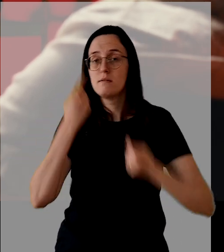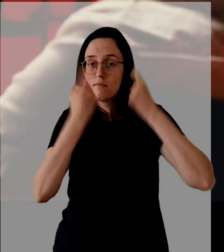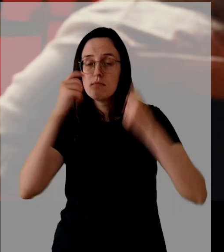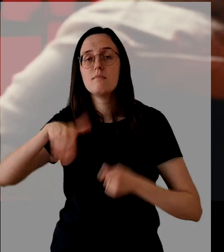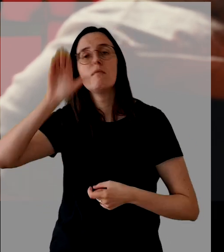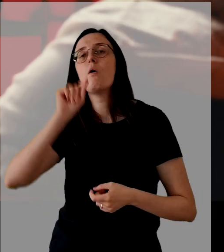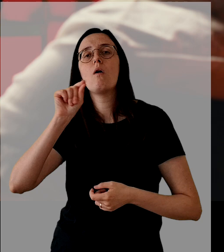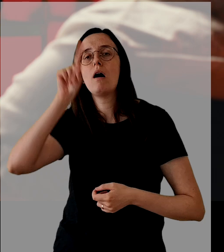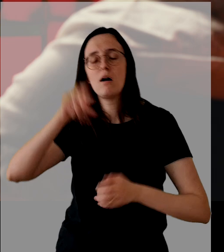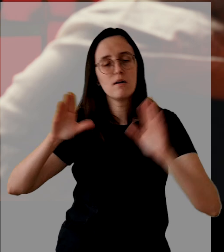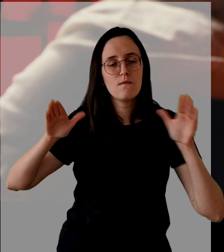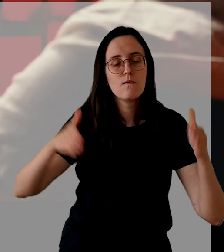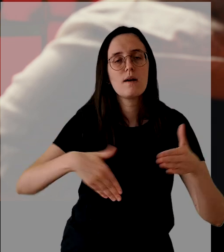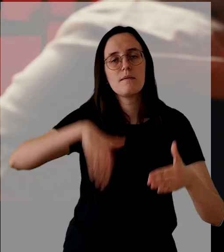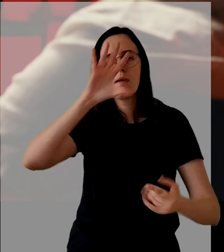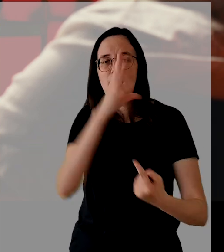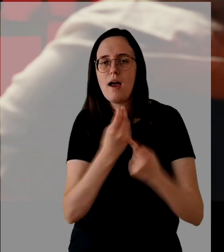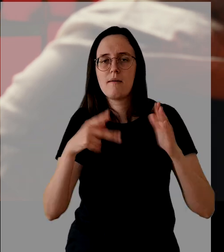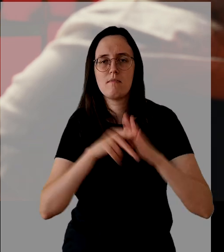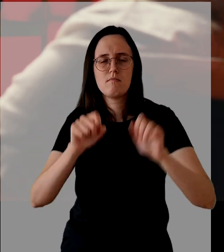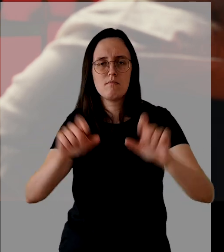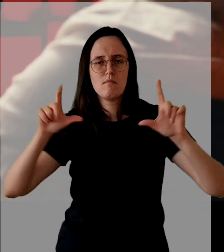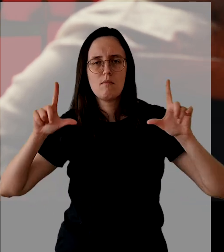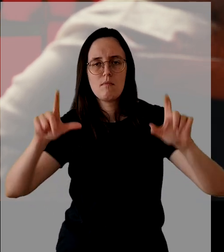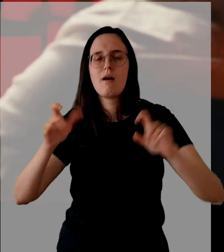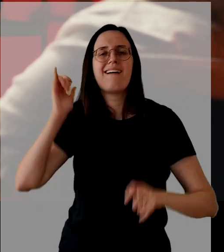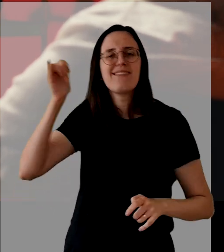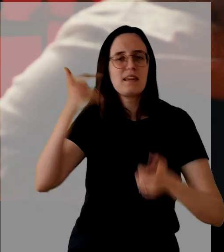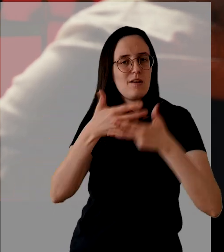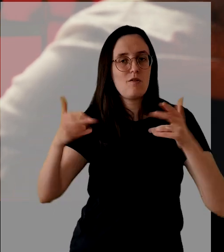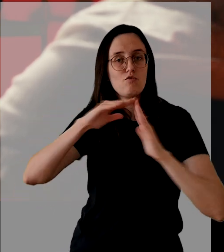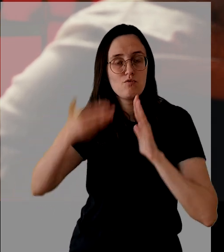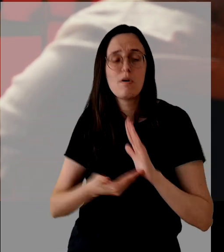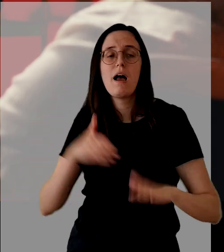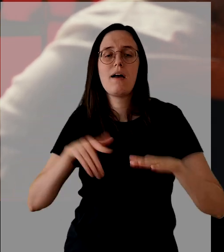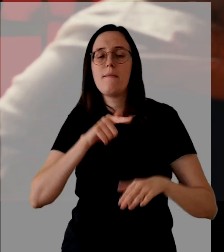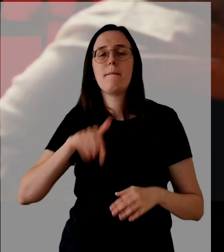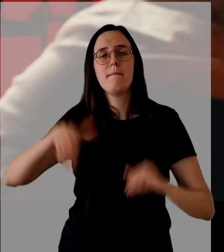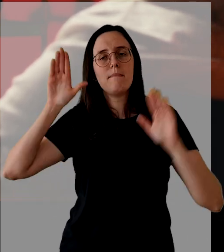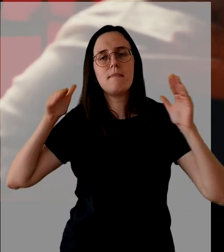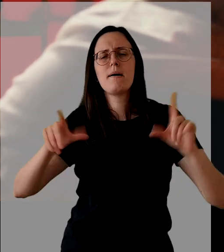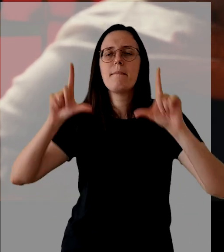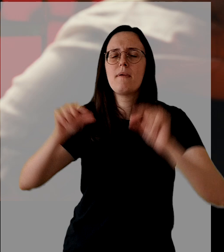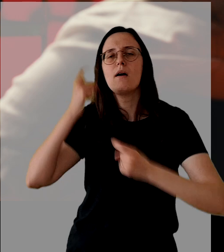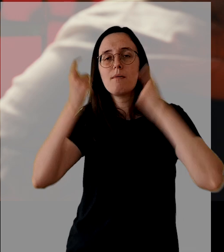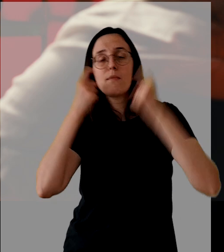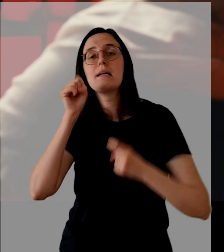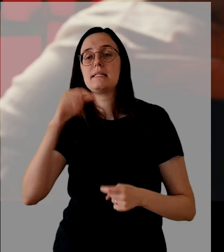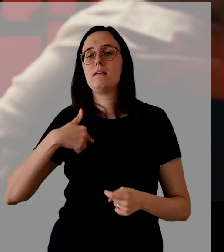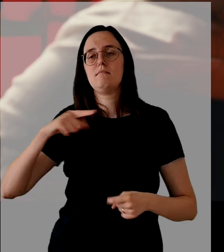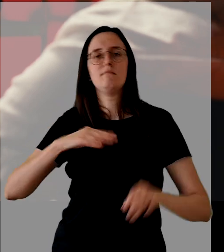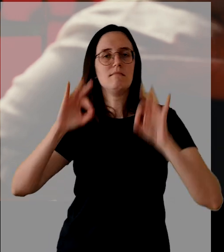preocupado mais, às vezes, na parte ali artística do enquadramento e tudo mais, da narrativa, e ele fica mais despreocupado quando ele